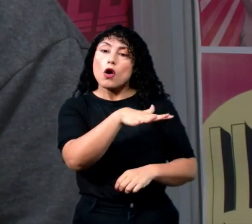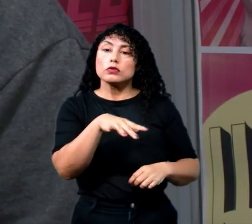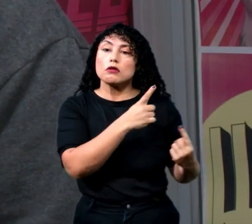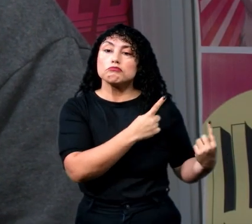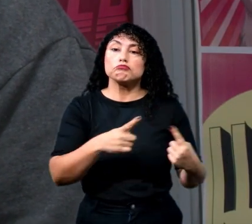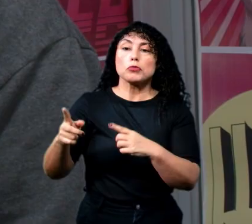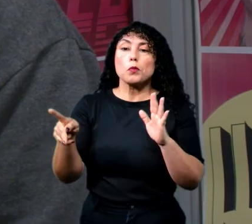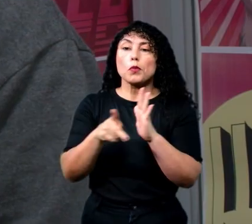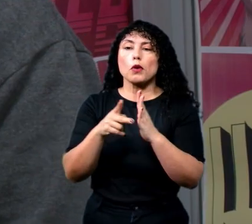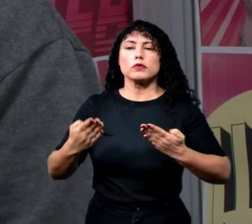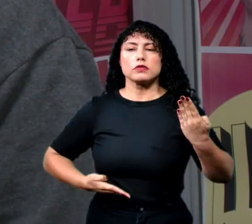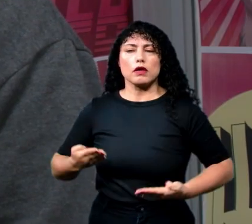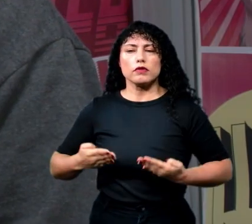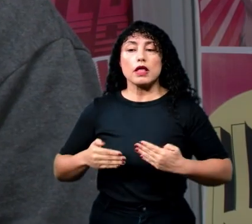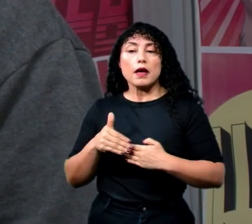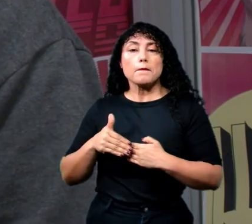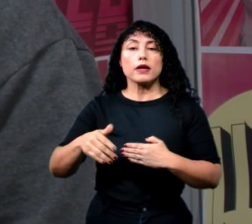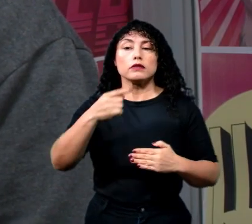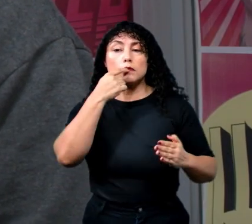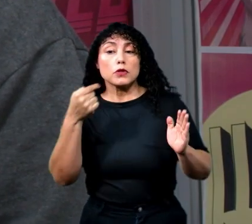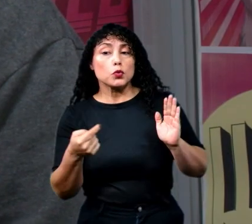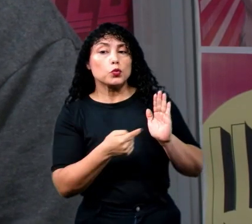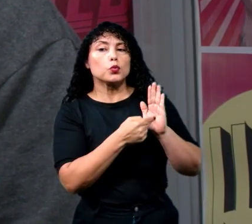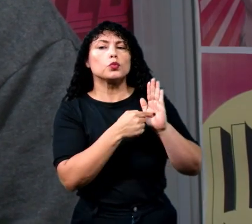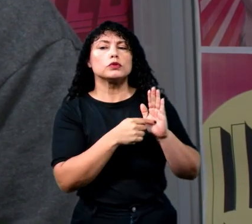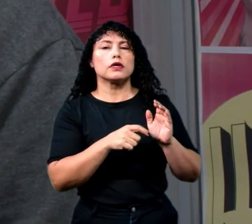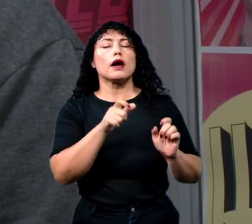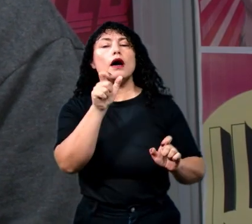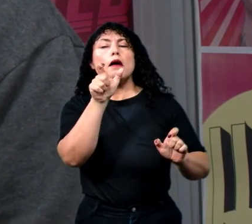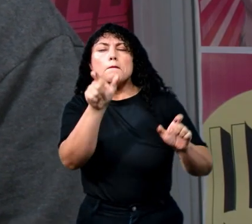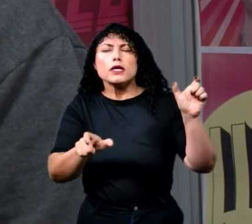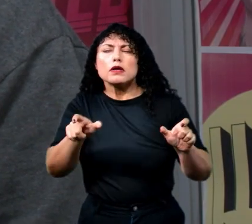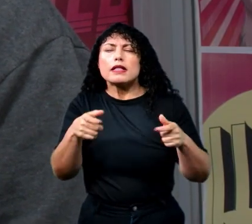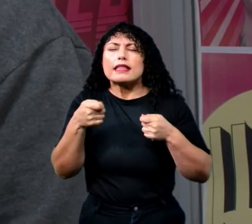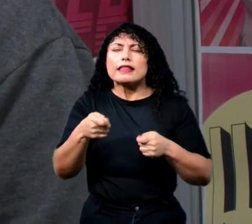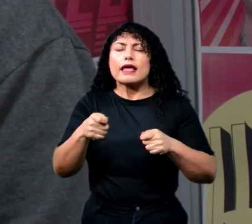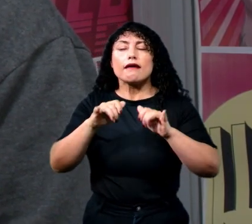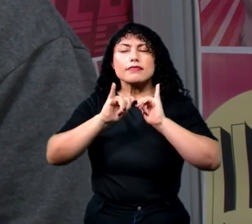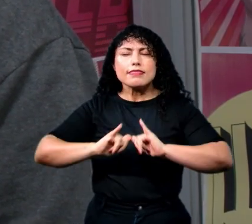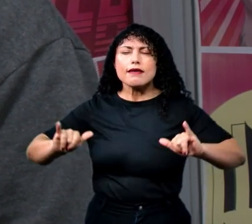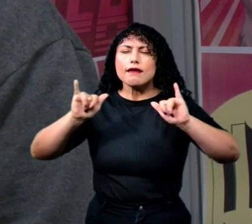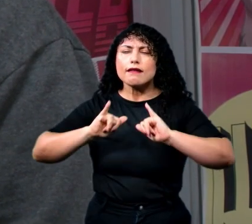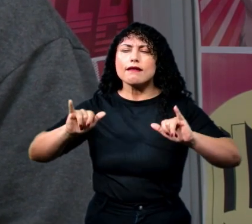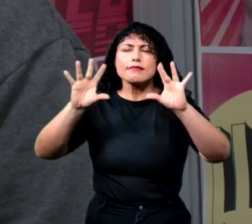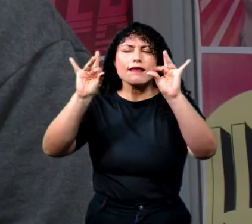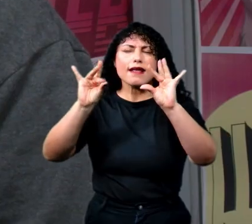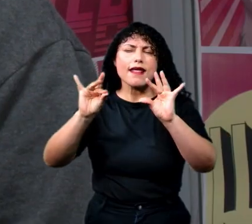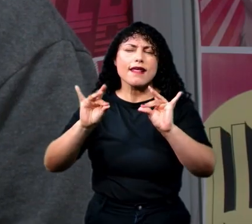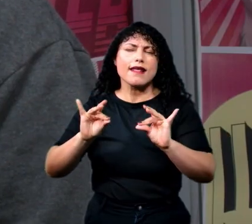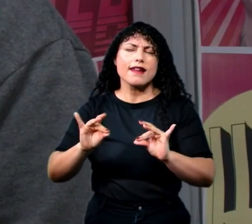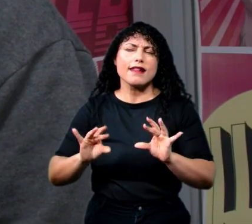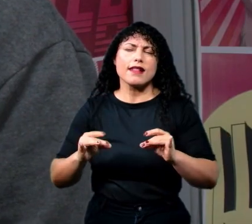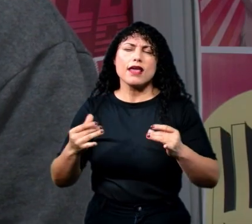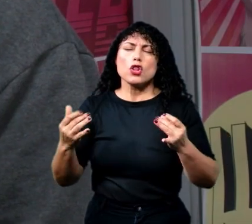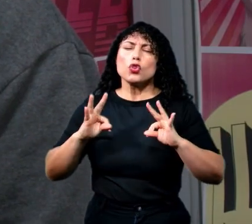E aí, a partir dessa denúncia, a pessoa tem que tentar declarar, né, descrever o máximo de